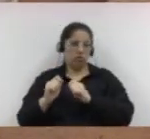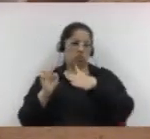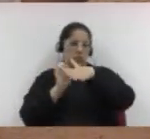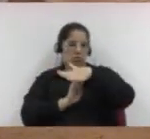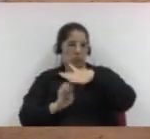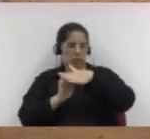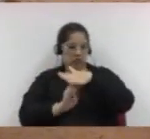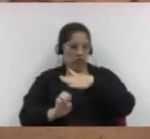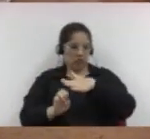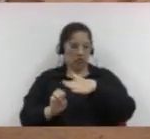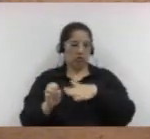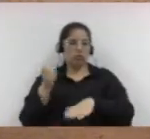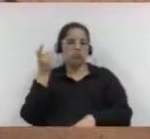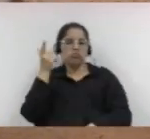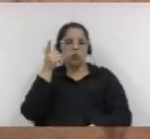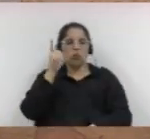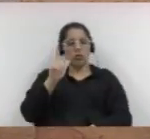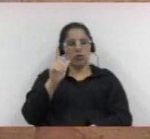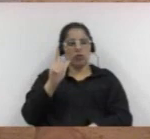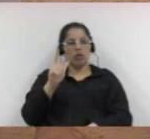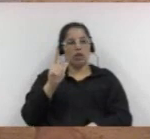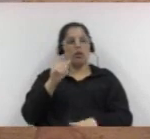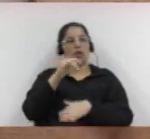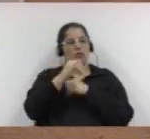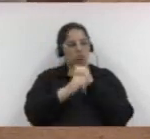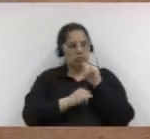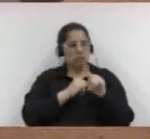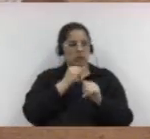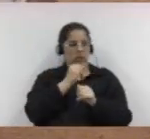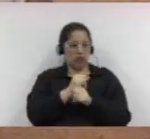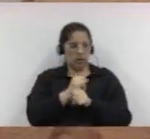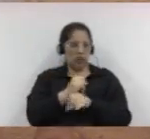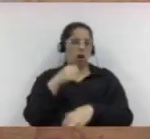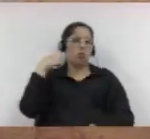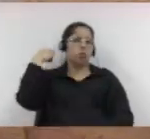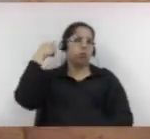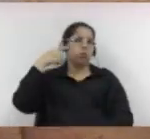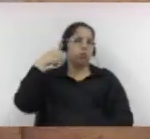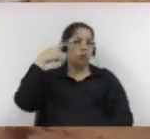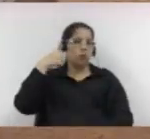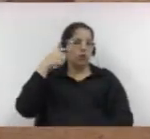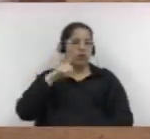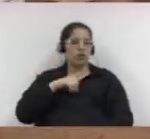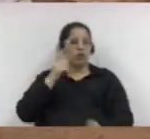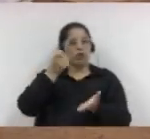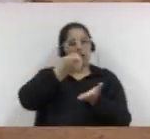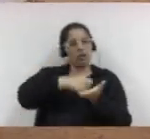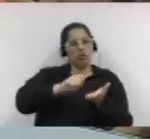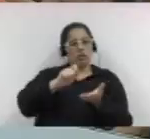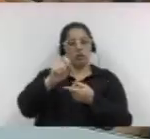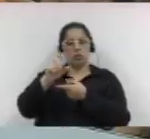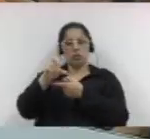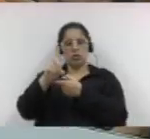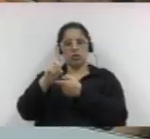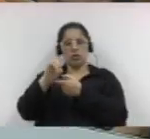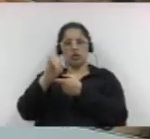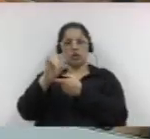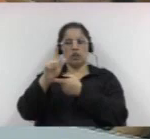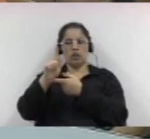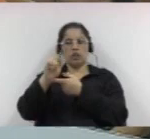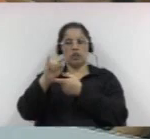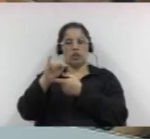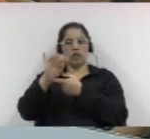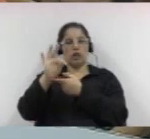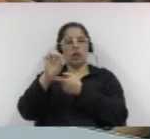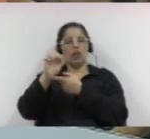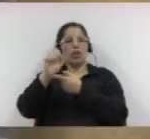eletrônicos. O Fórum de Limeira hoje é assim. Os advogados têm uma assinatura digital e protocolam suas peças de forma